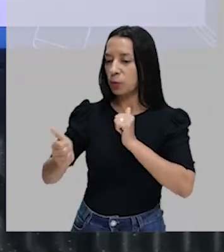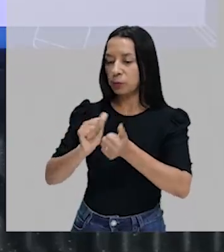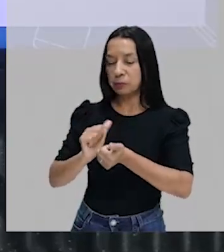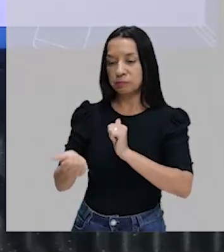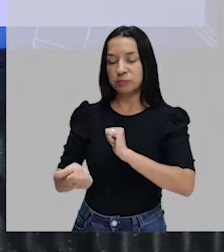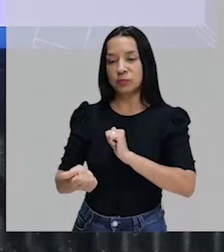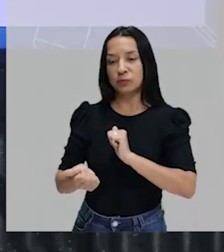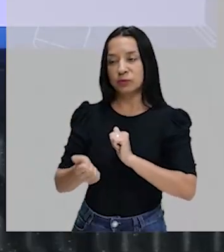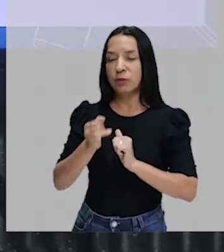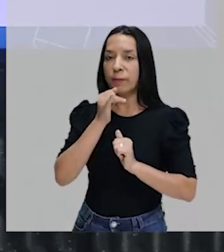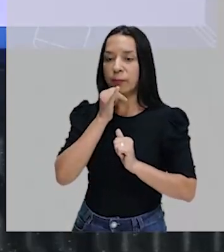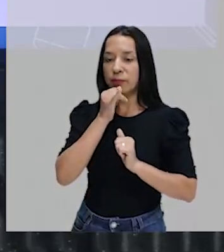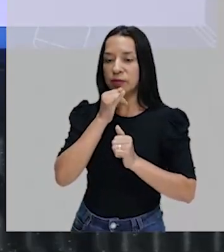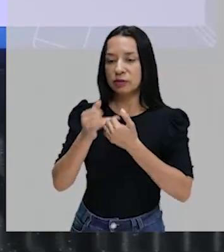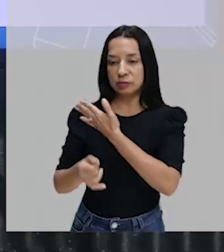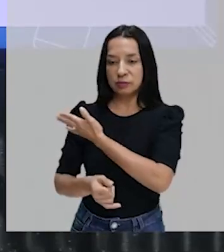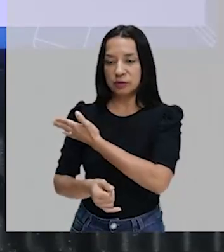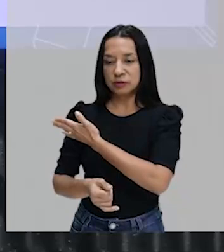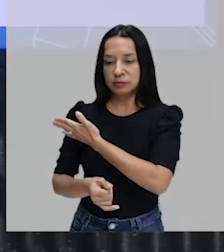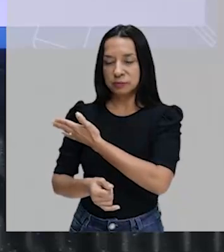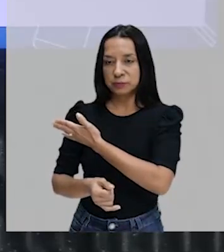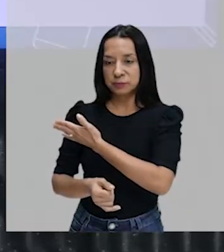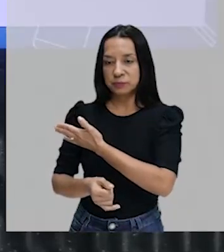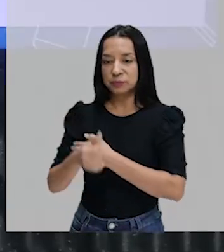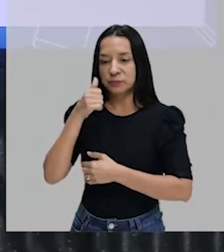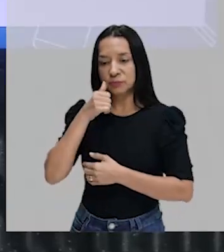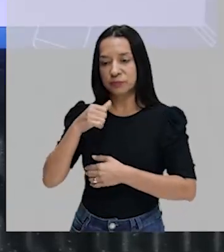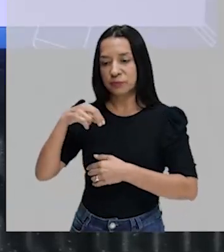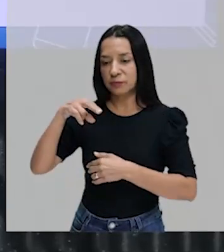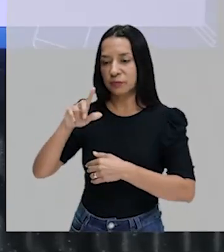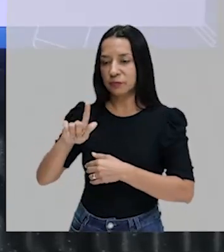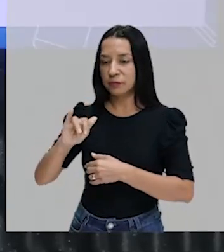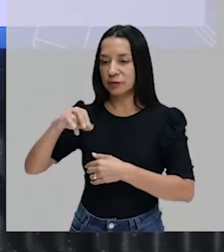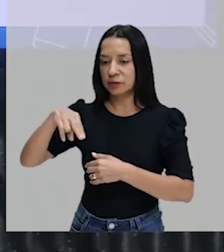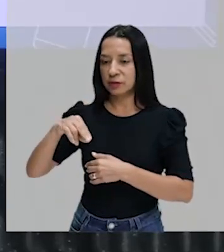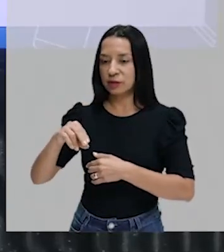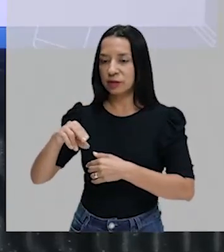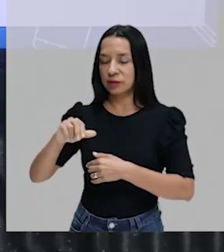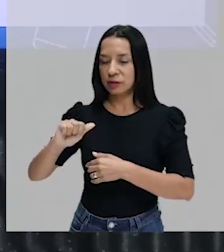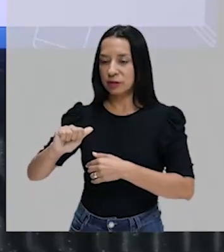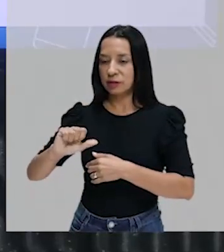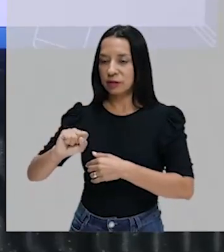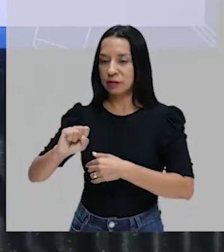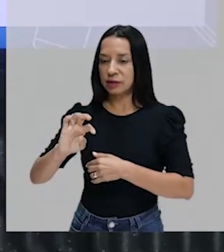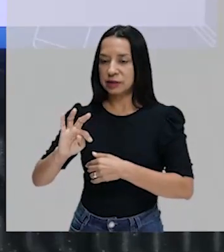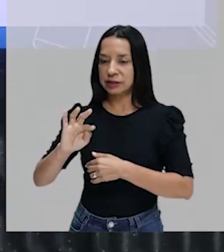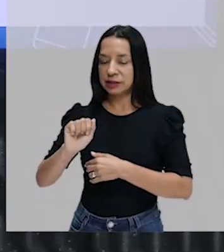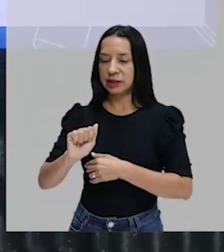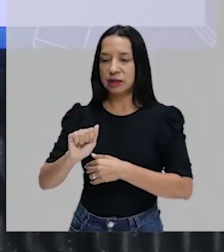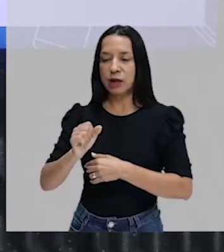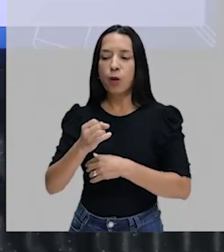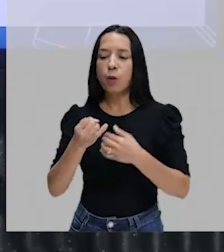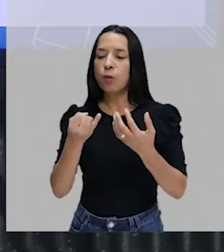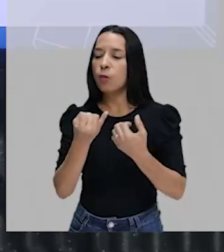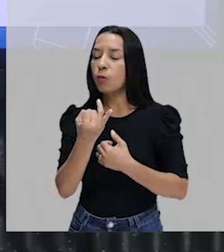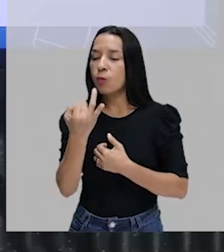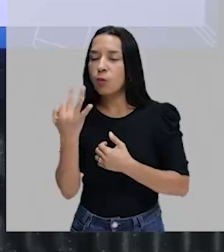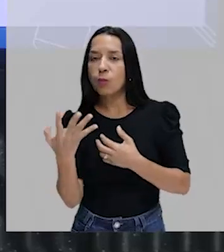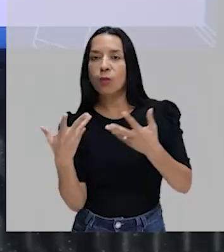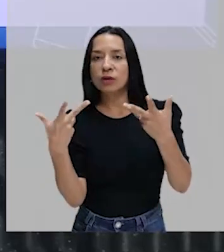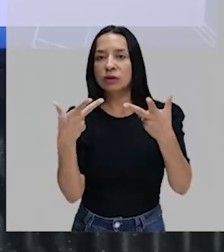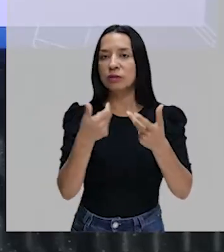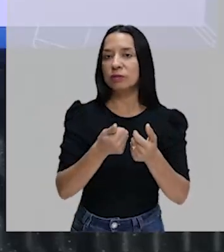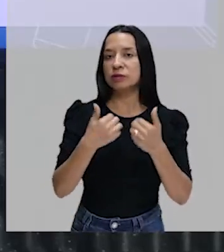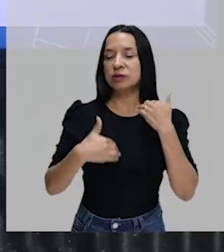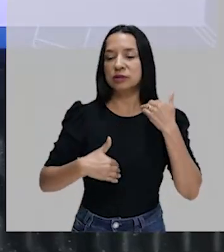esporte. Por exemplo, a Rebeca Andrade, ela é ginasta. Quais são as capacidades físicas que vocês acham que a Rebeca